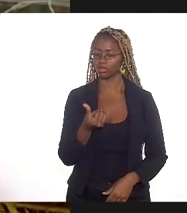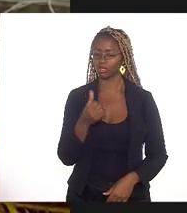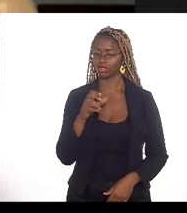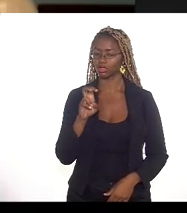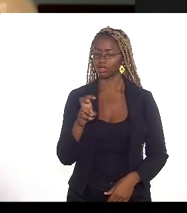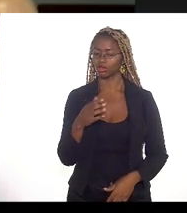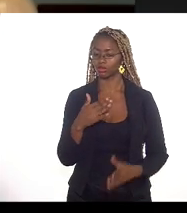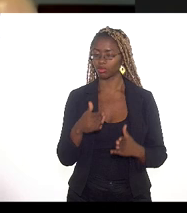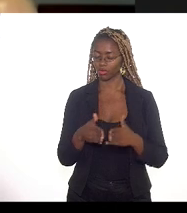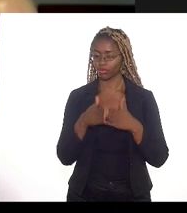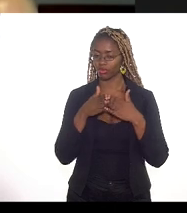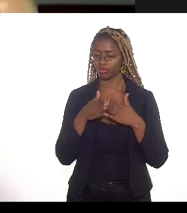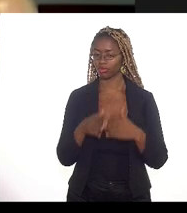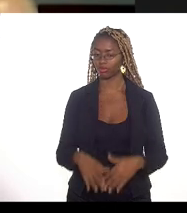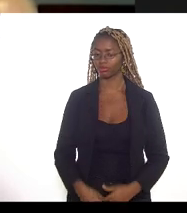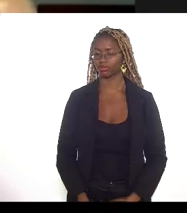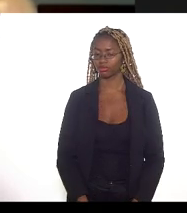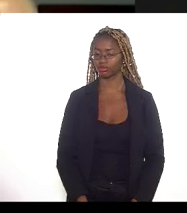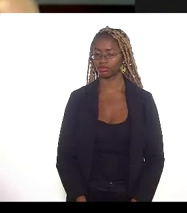favor.